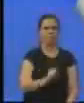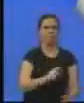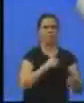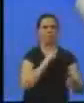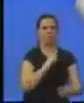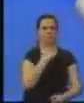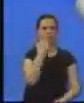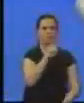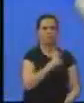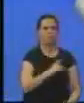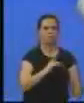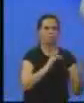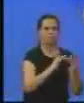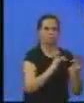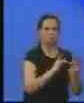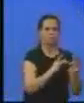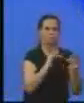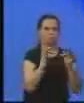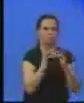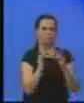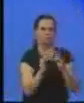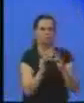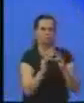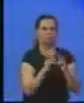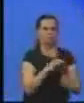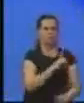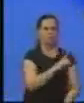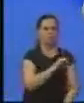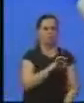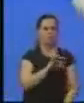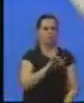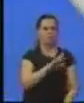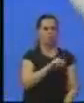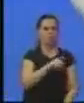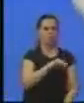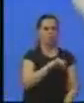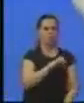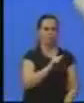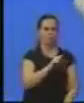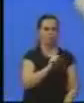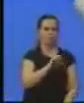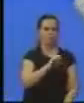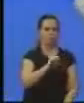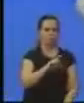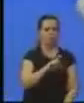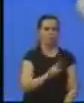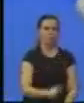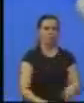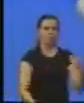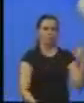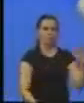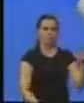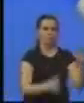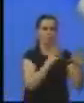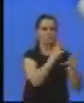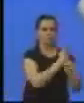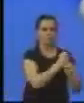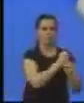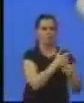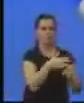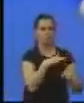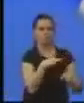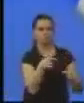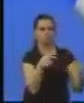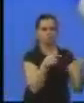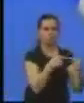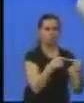valor aproximado. Então, nós usamos o diferencial e, por consequência, a derivada, para calcular valor aproximado